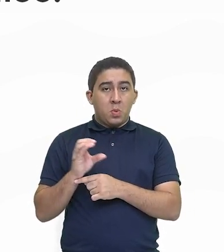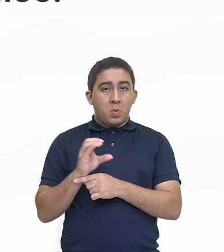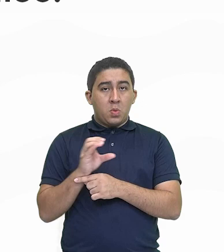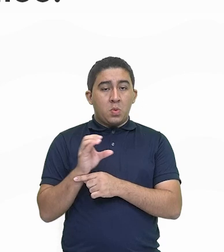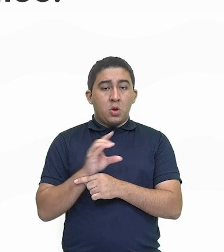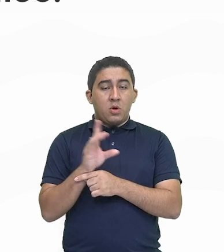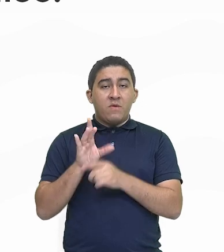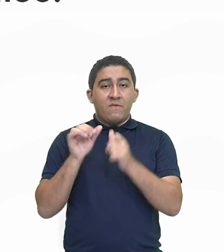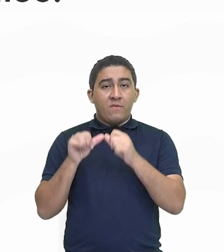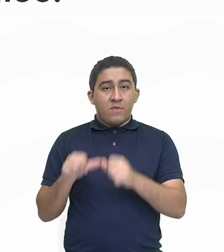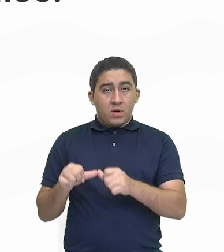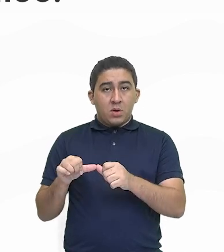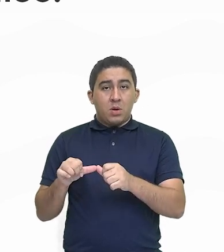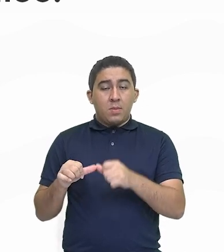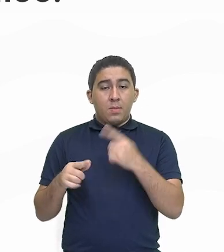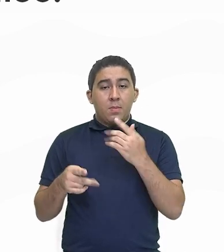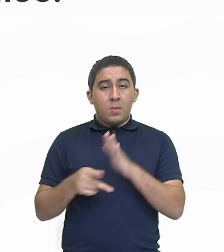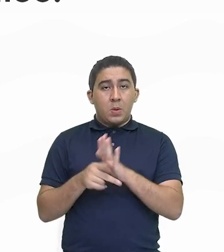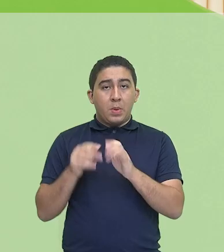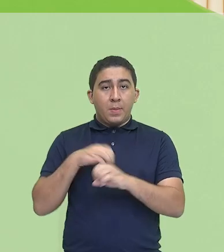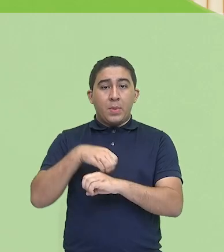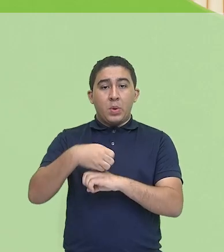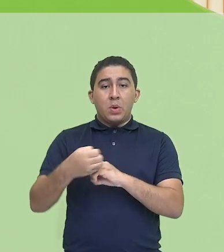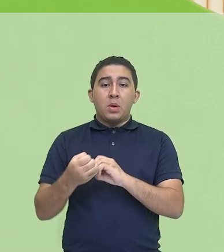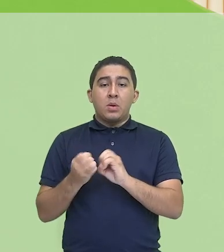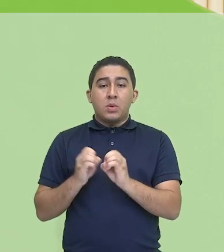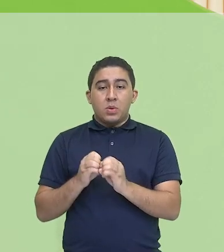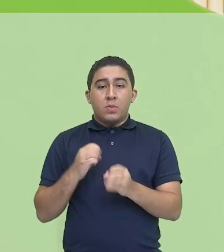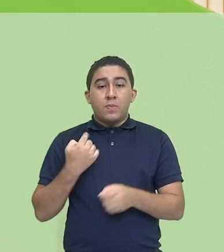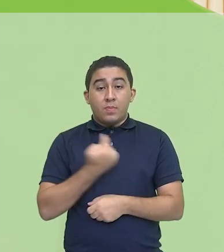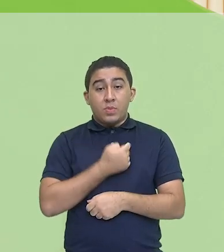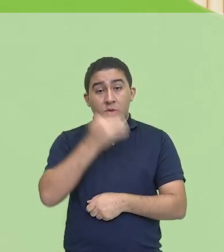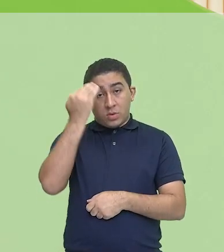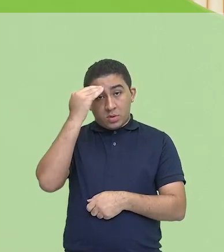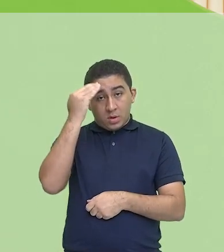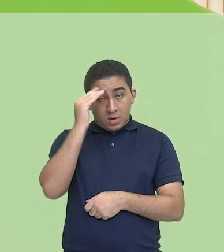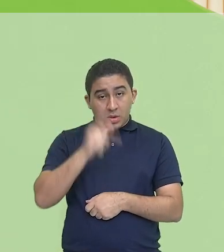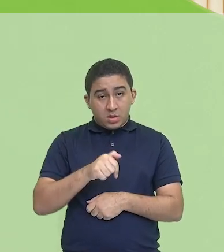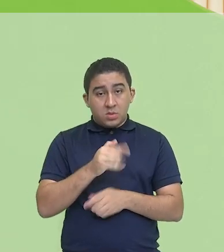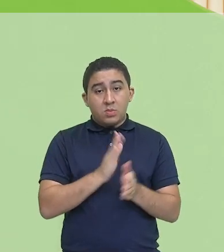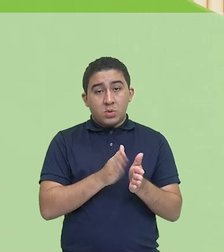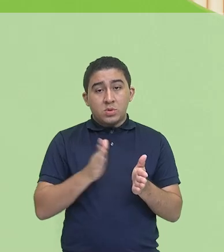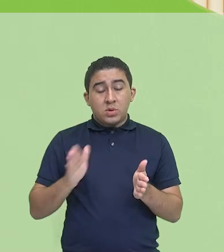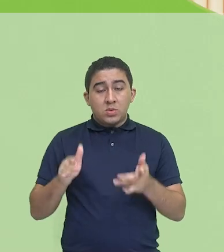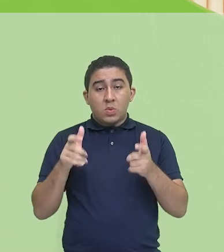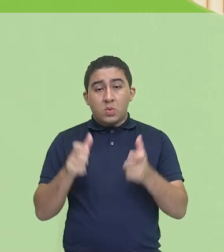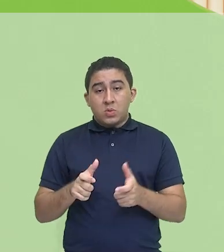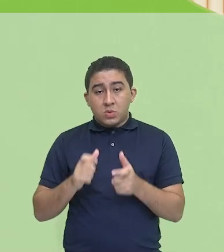parte da molécula de dióxido de carbono. Então, nós vamos entender esse processo